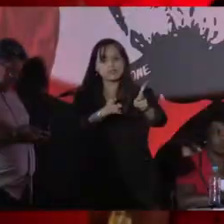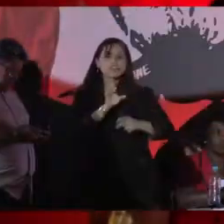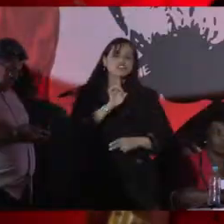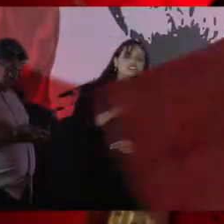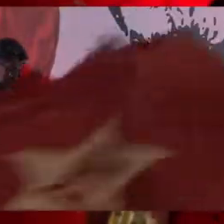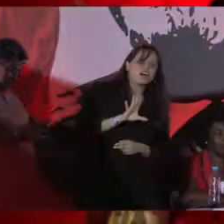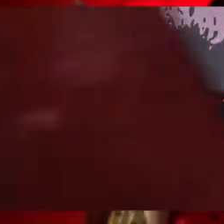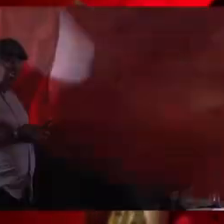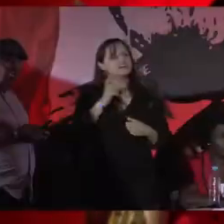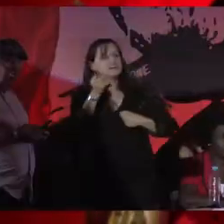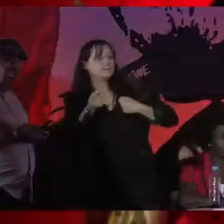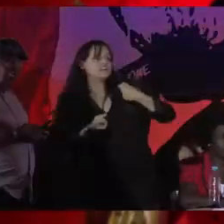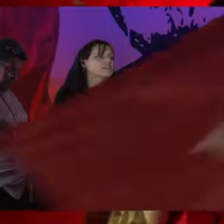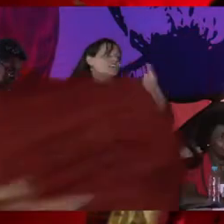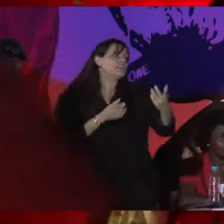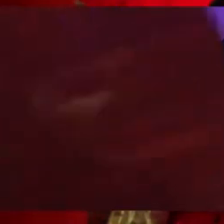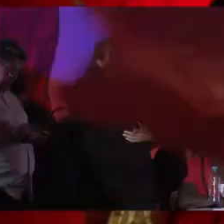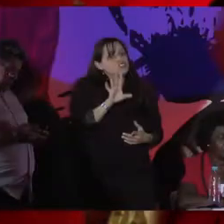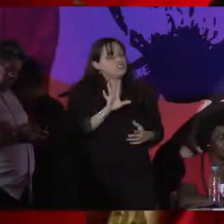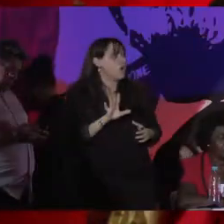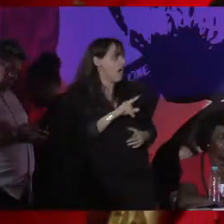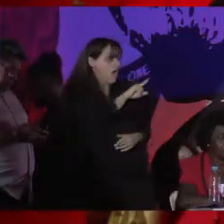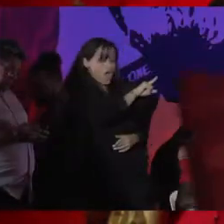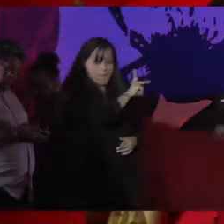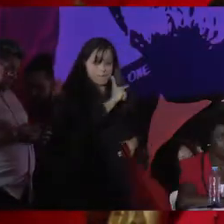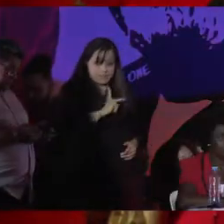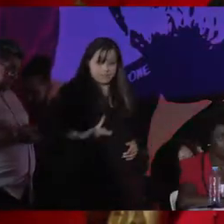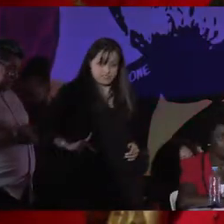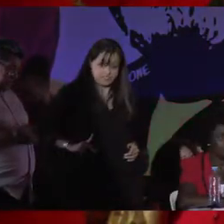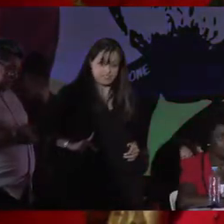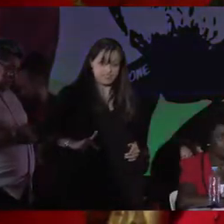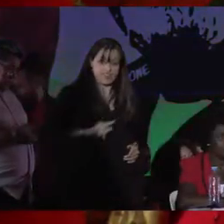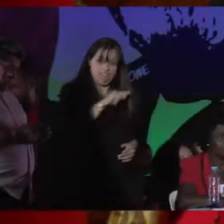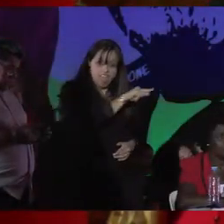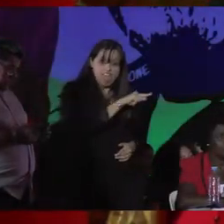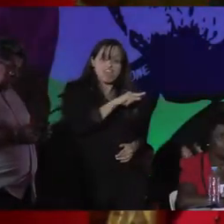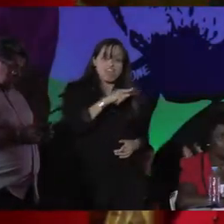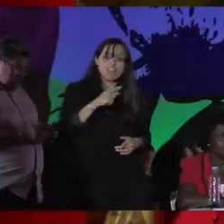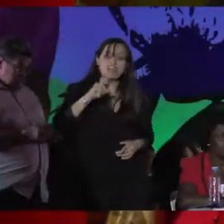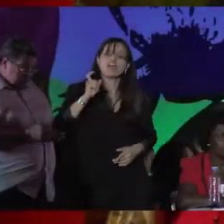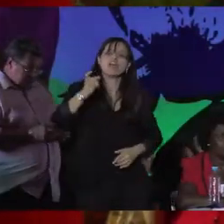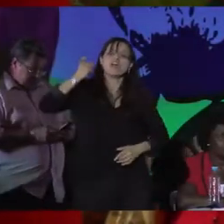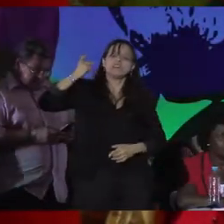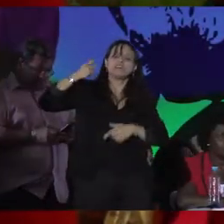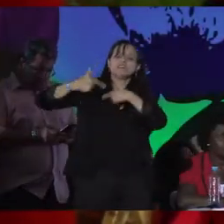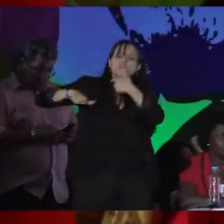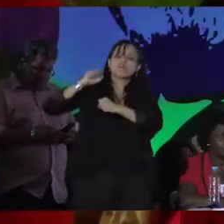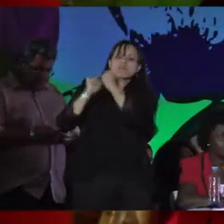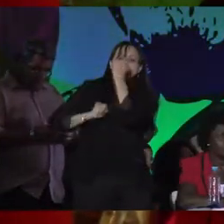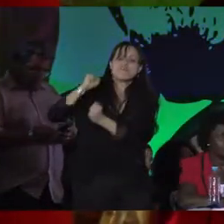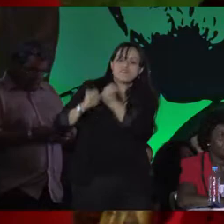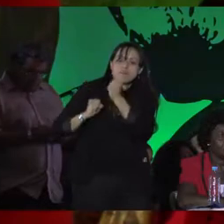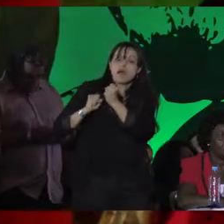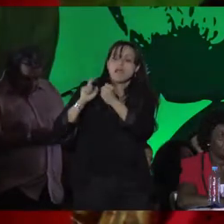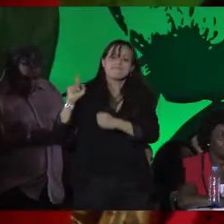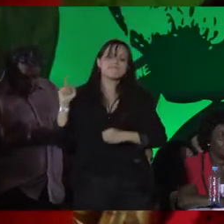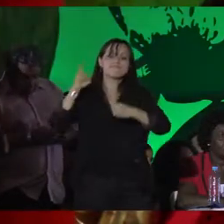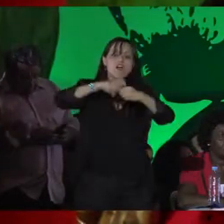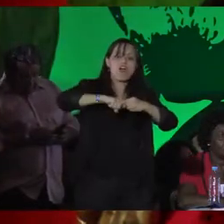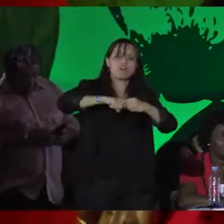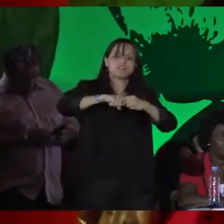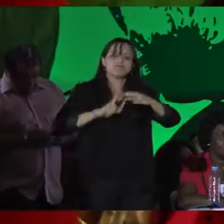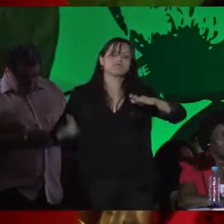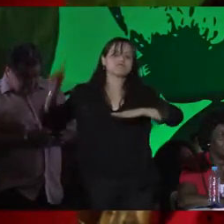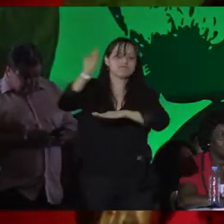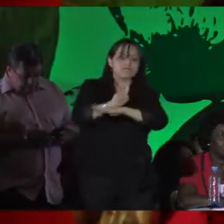só para que esse presidente metalúrgico volte a ser o presidente no Brasil,